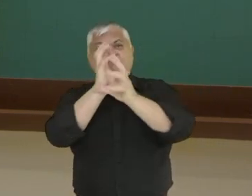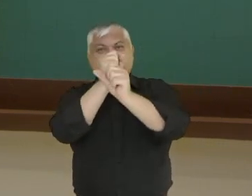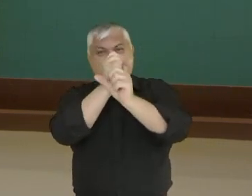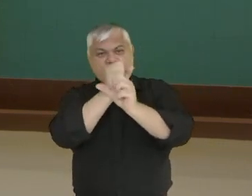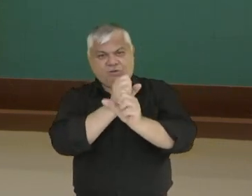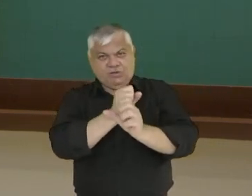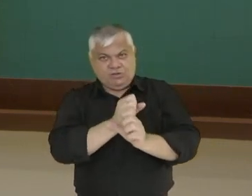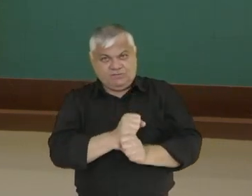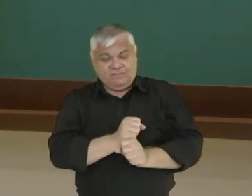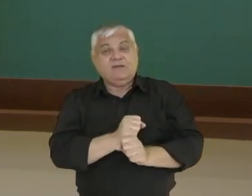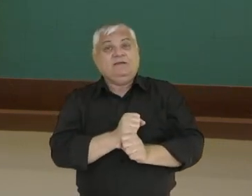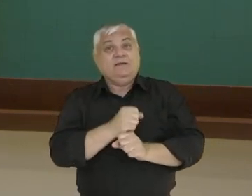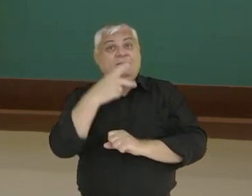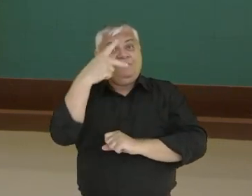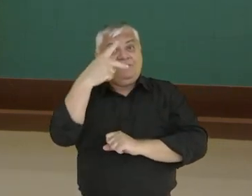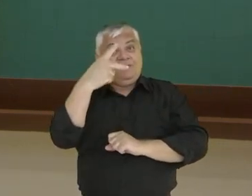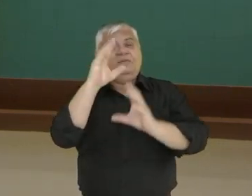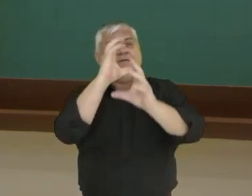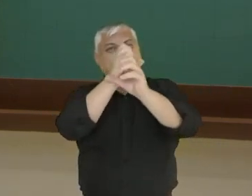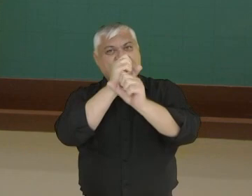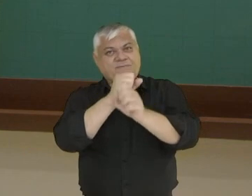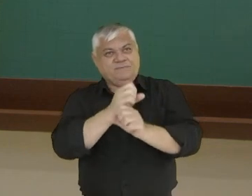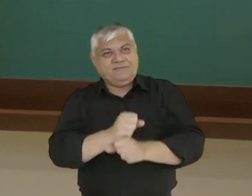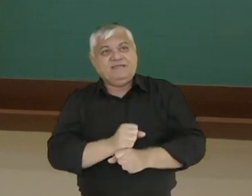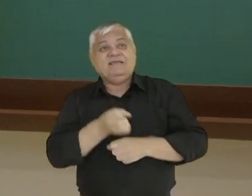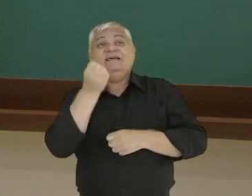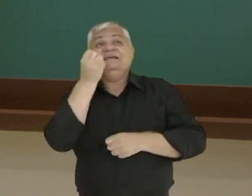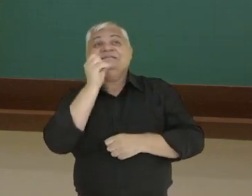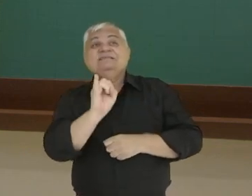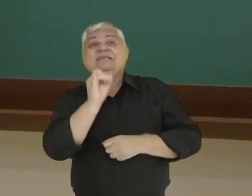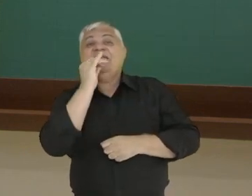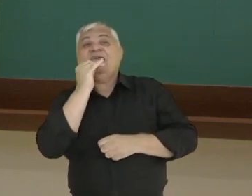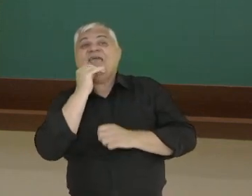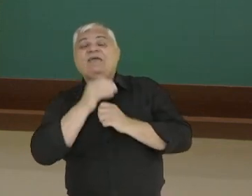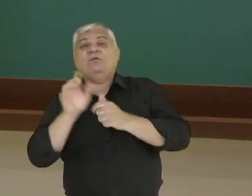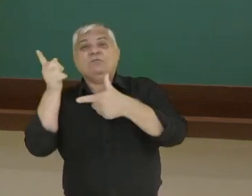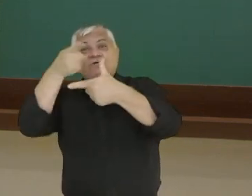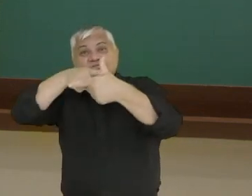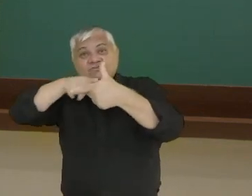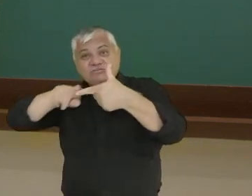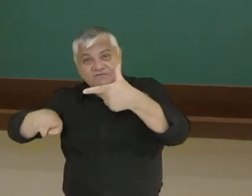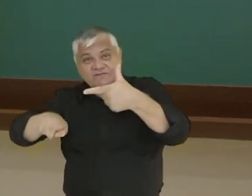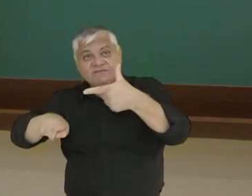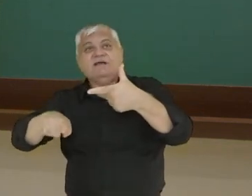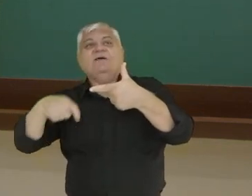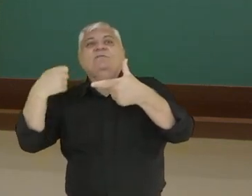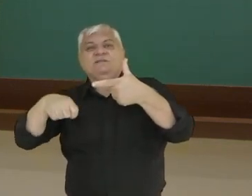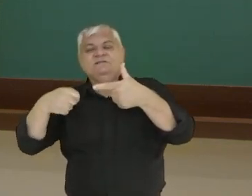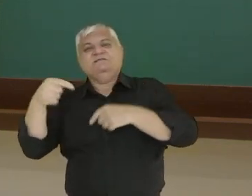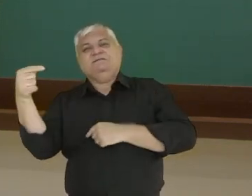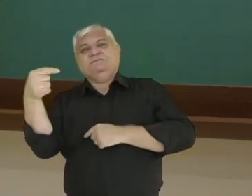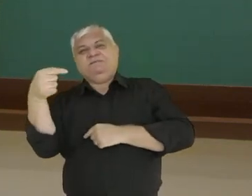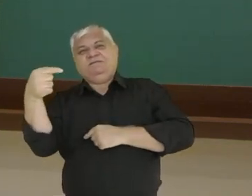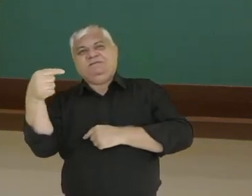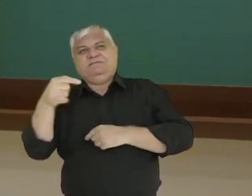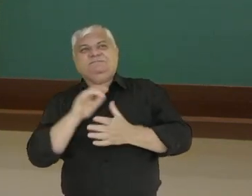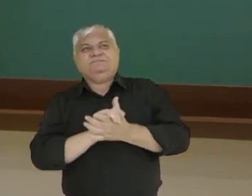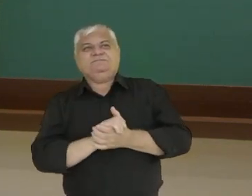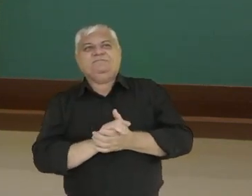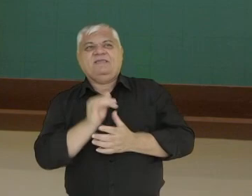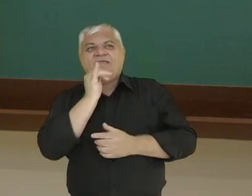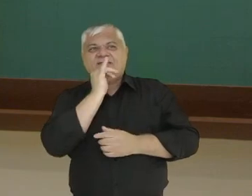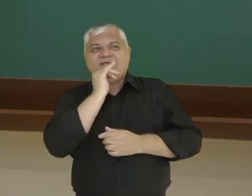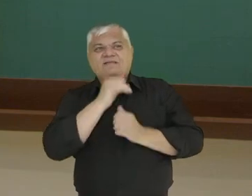os logaritmos na mesma base. Se é uma divisão, um quociente, diminui.